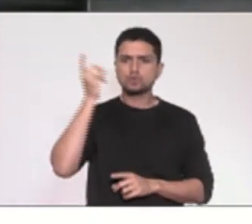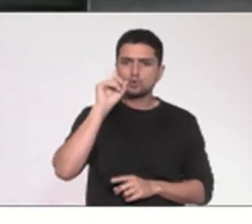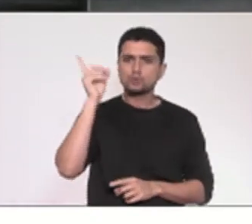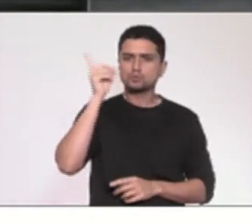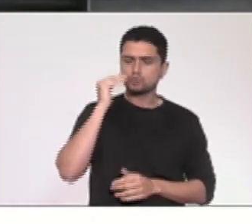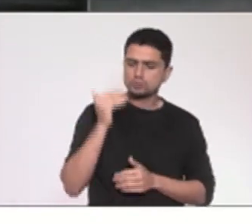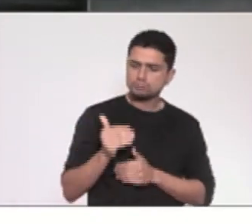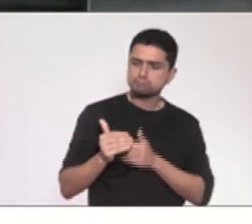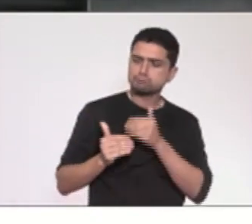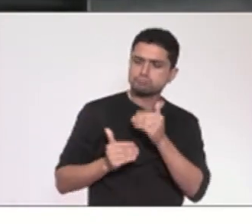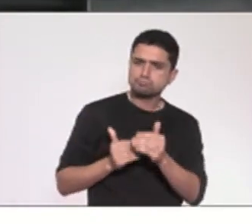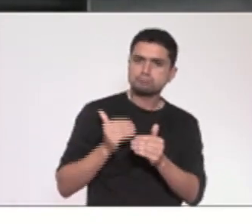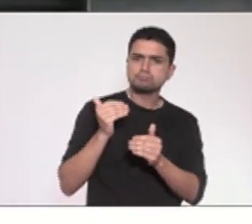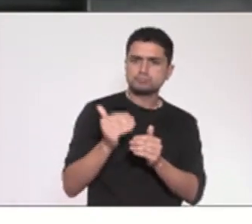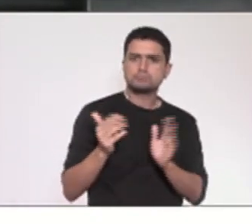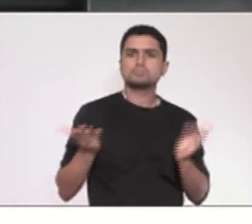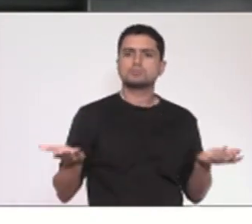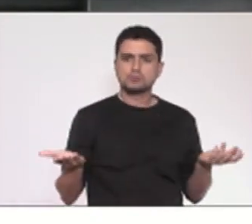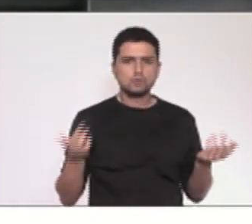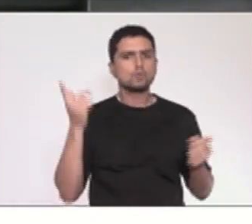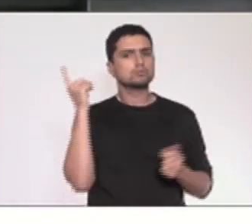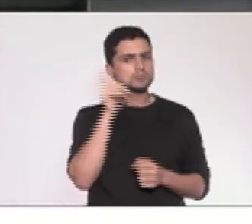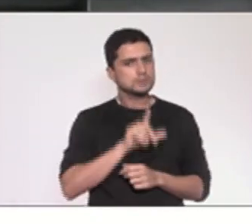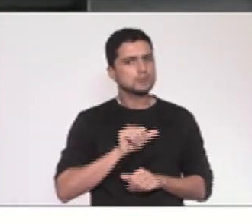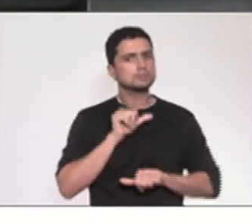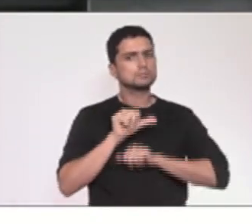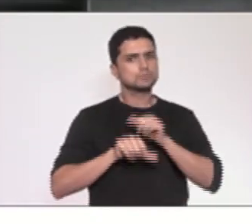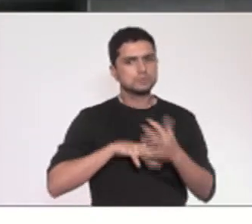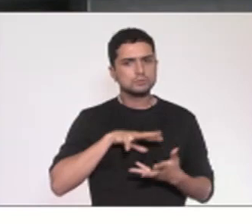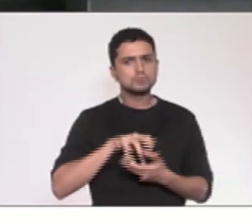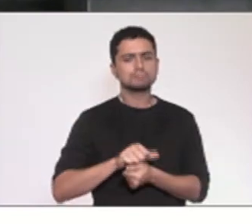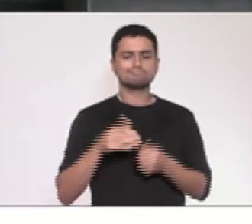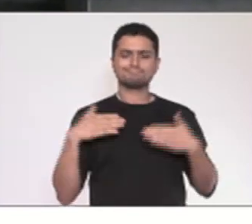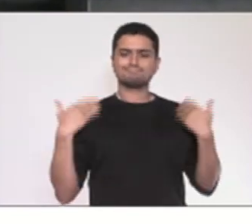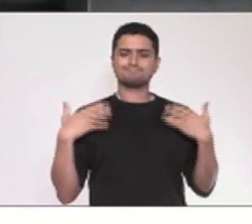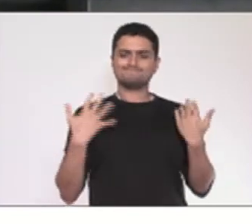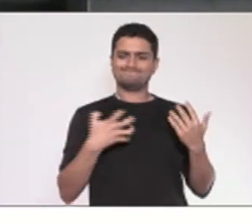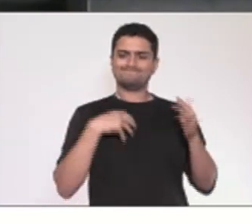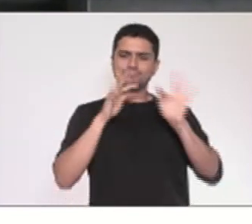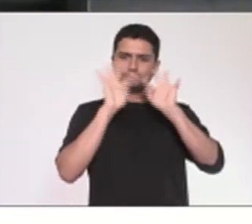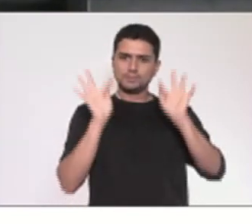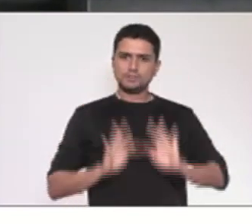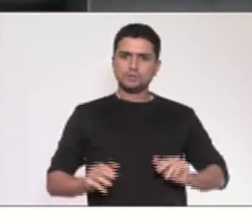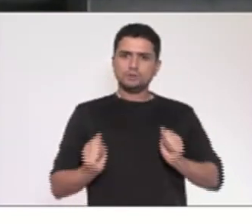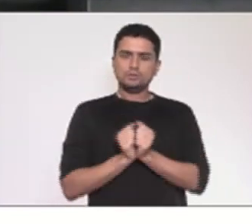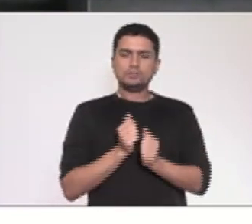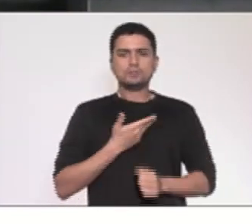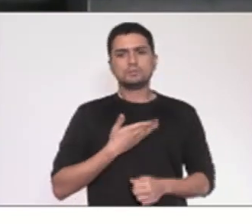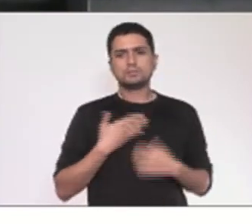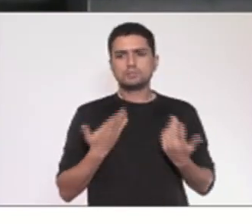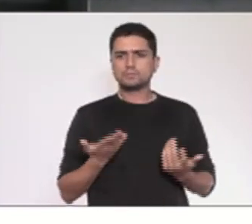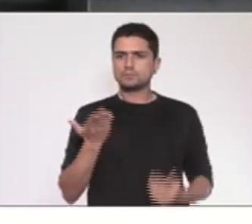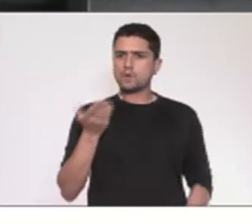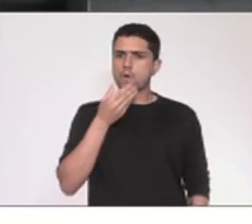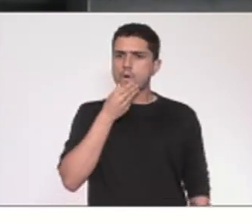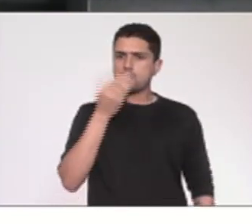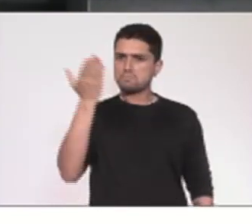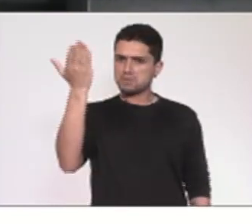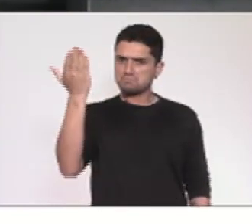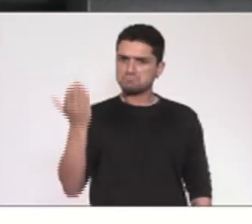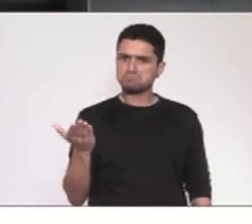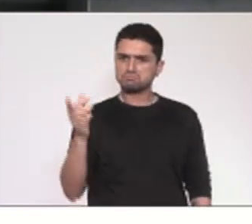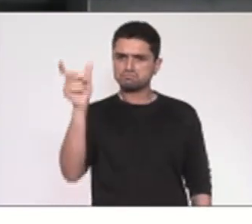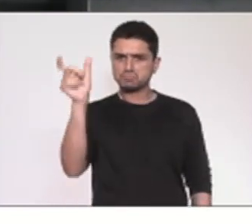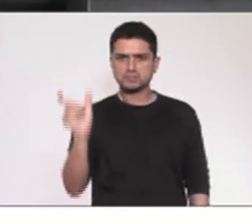esse certamente celebra com os seus. E esse é Marcos Vinícius Braga, alguém que todos os